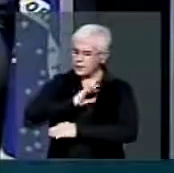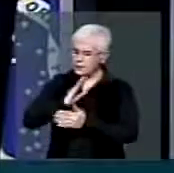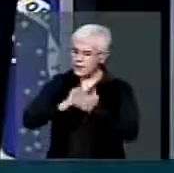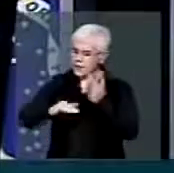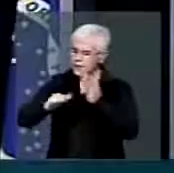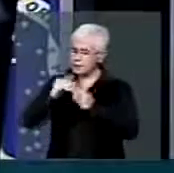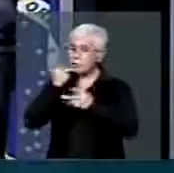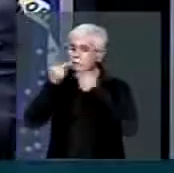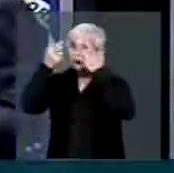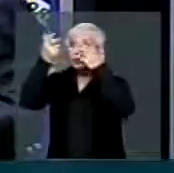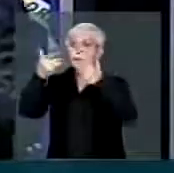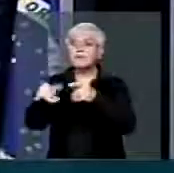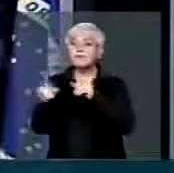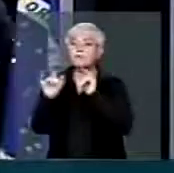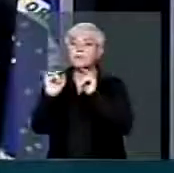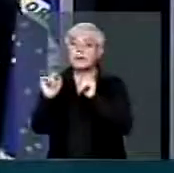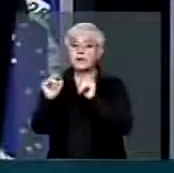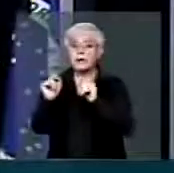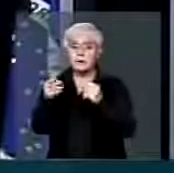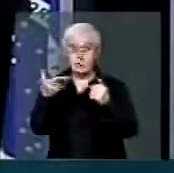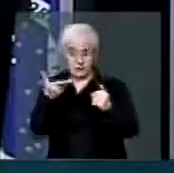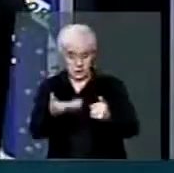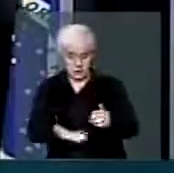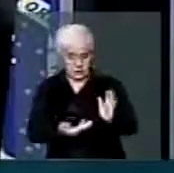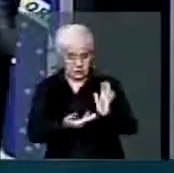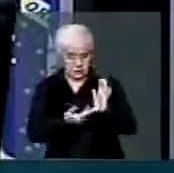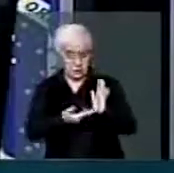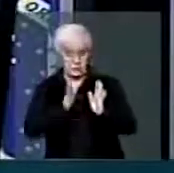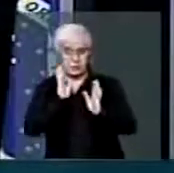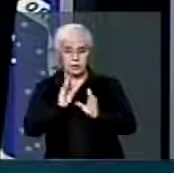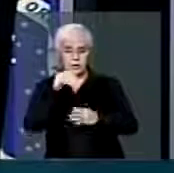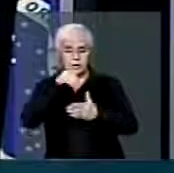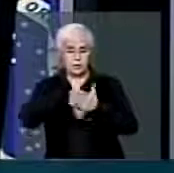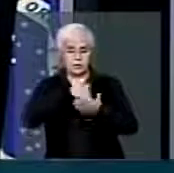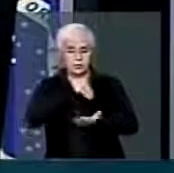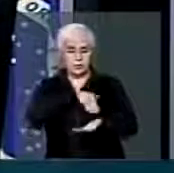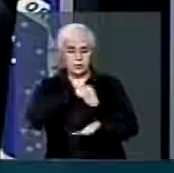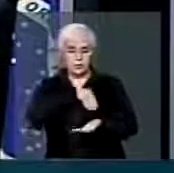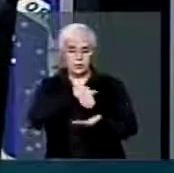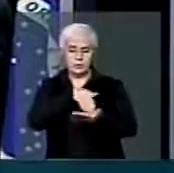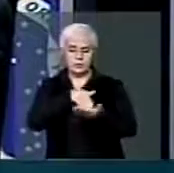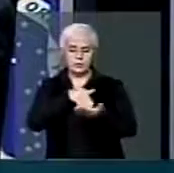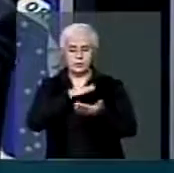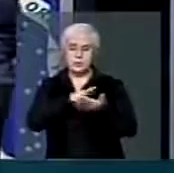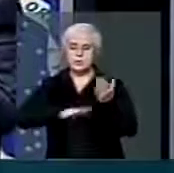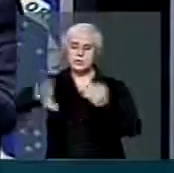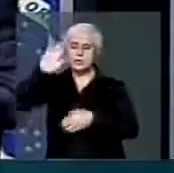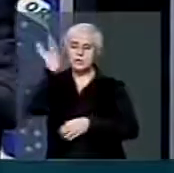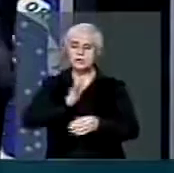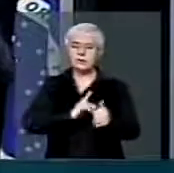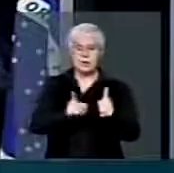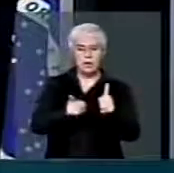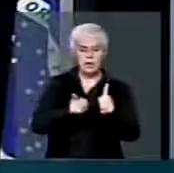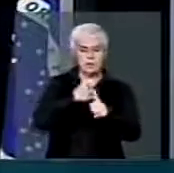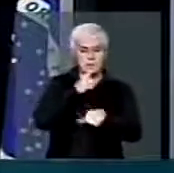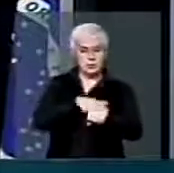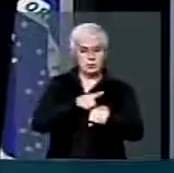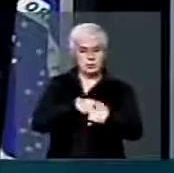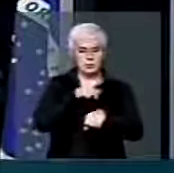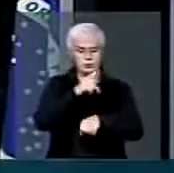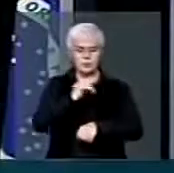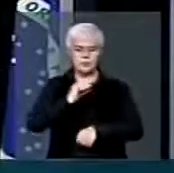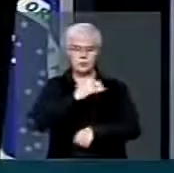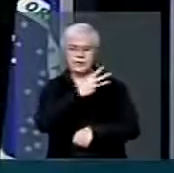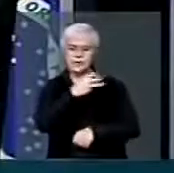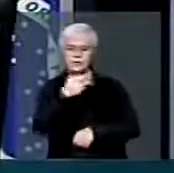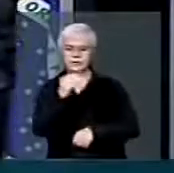eles se esta casa votou por unanimidade o piso nacional em primeiro turno da PEC 300?